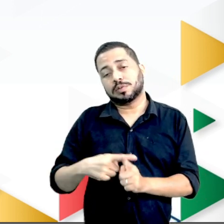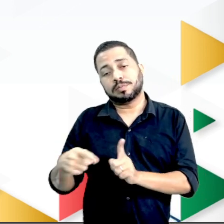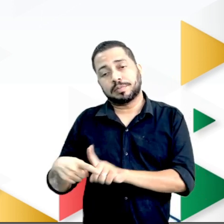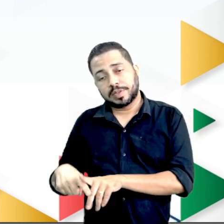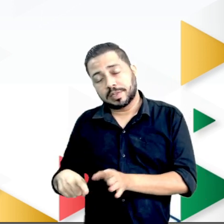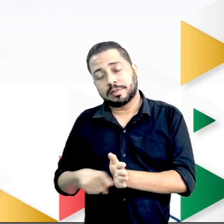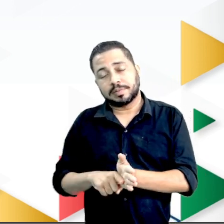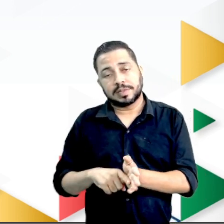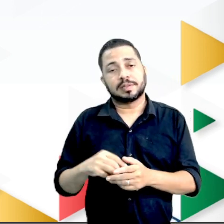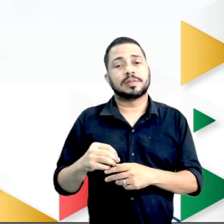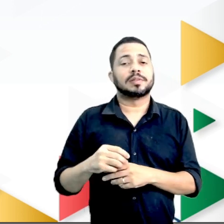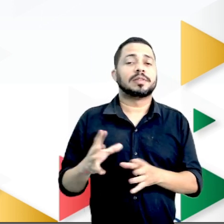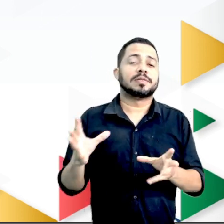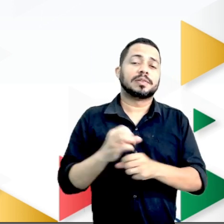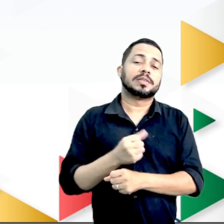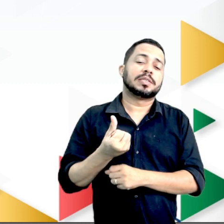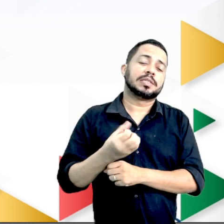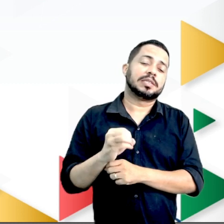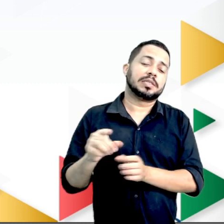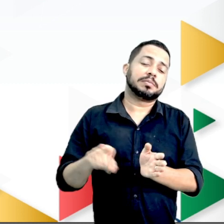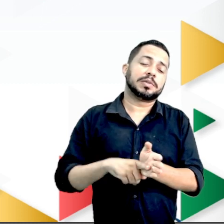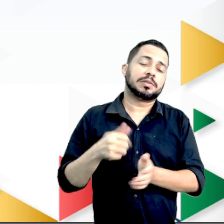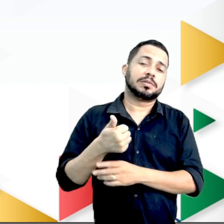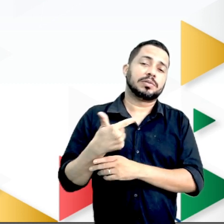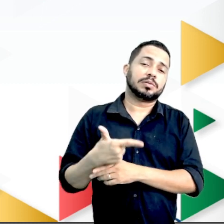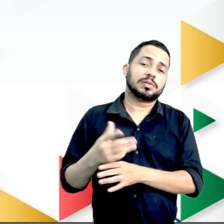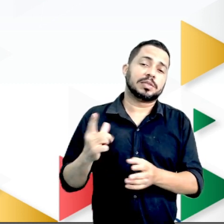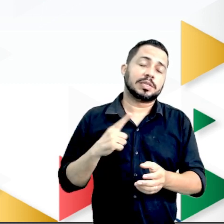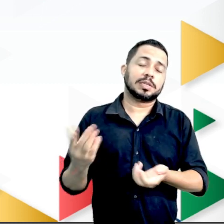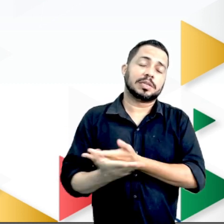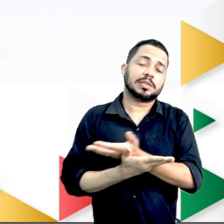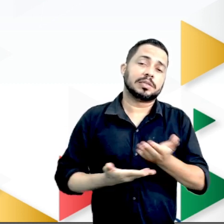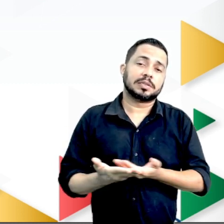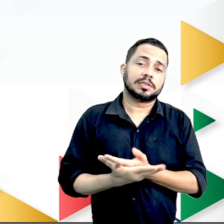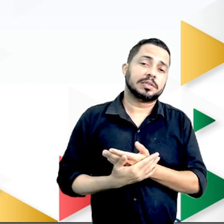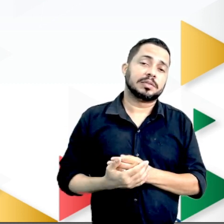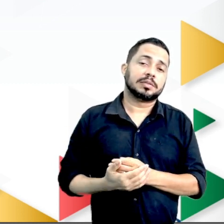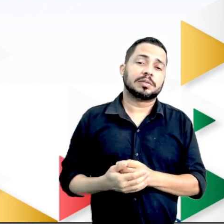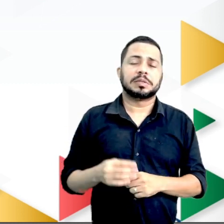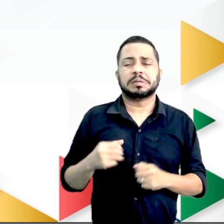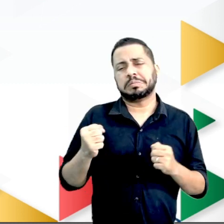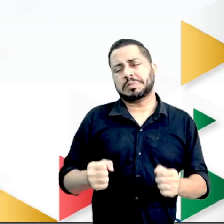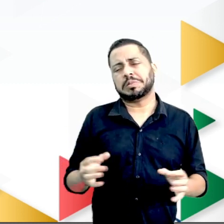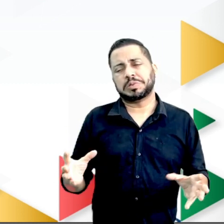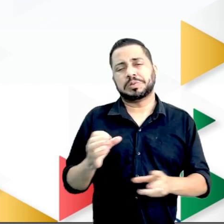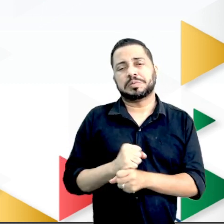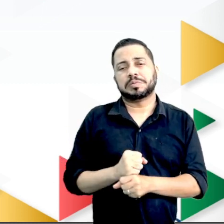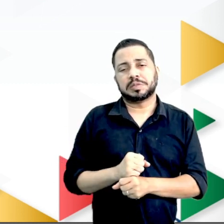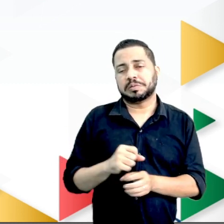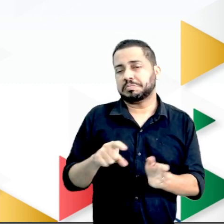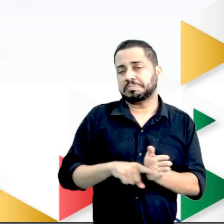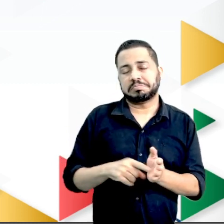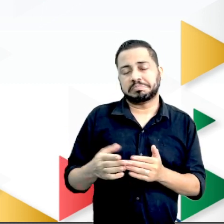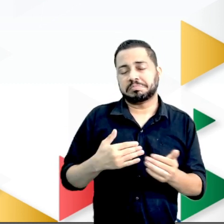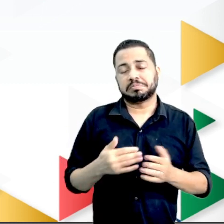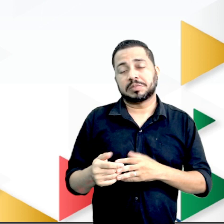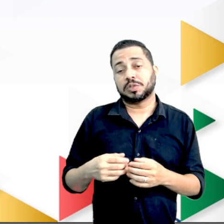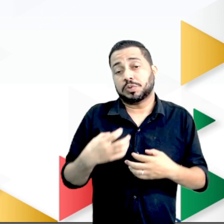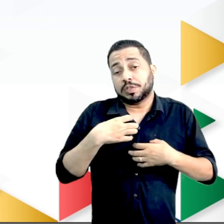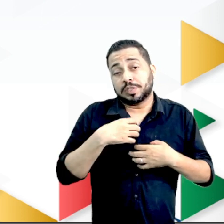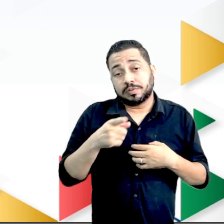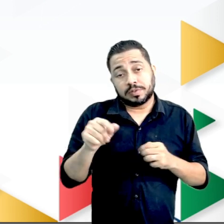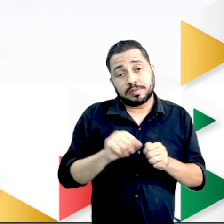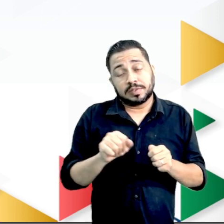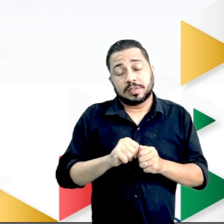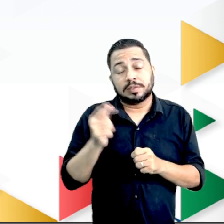1 dá 12. Fazendo 60 menos 12, nós vamos ter a relação. Primeiro, eu posso somar, subtrair, tanto faz, tá? Do jeito que você fizer, vai